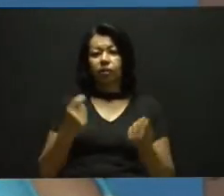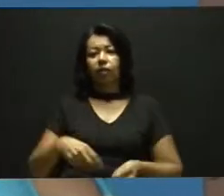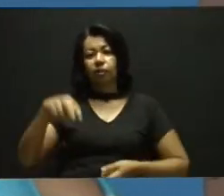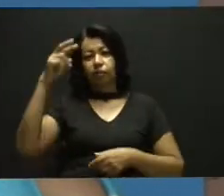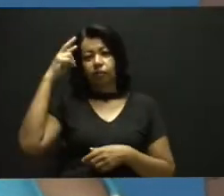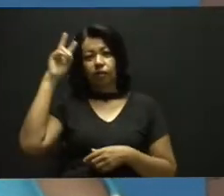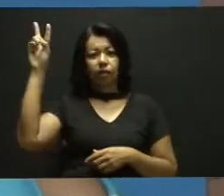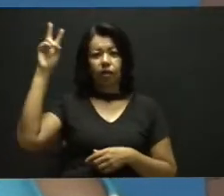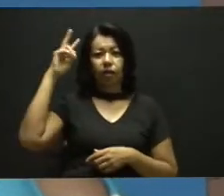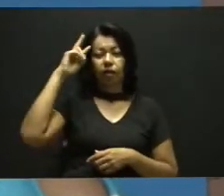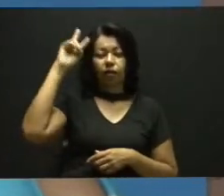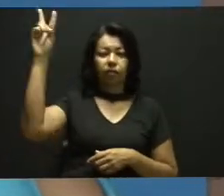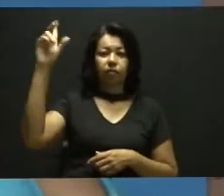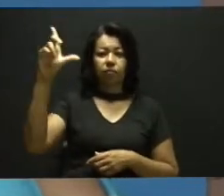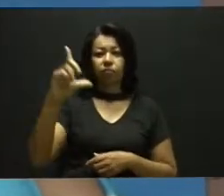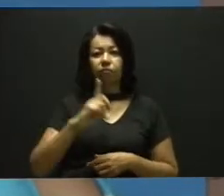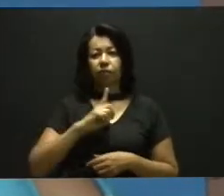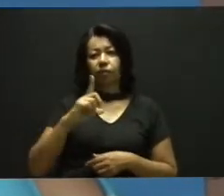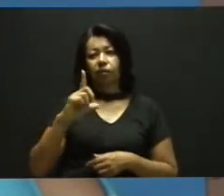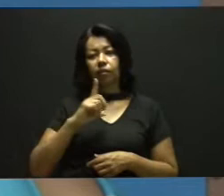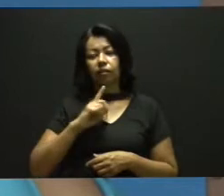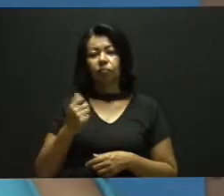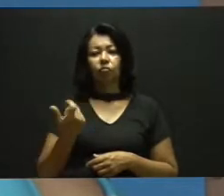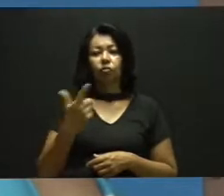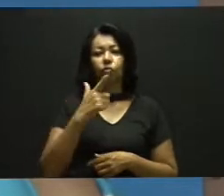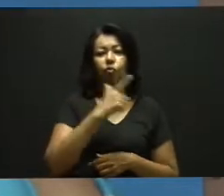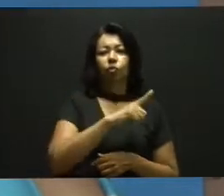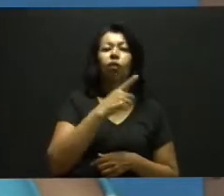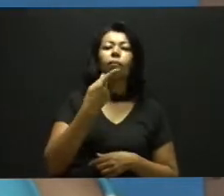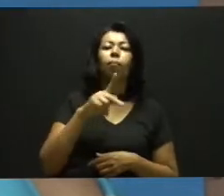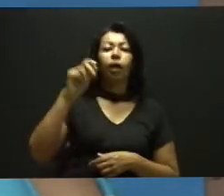ae em um camarote